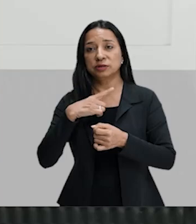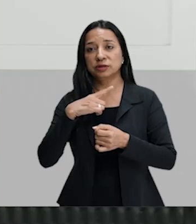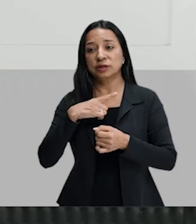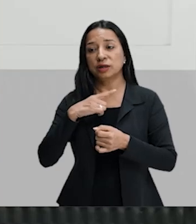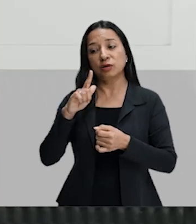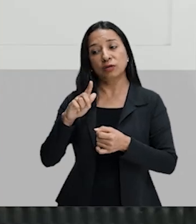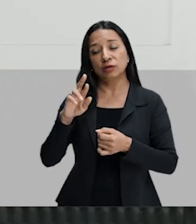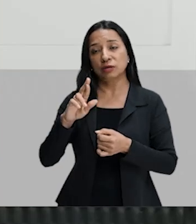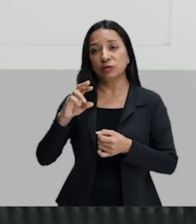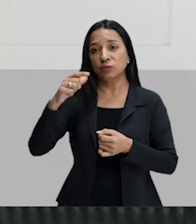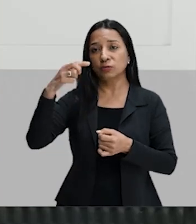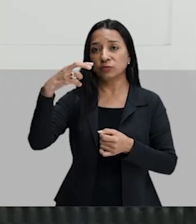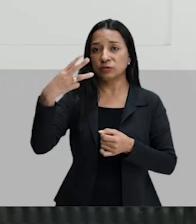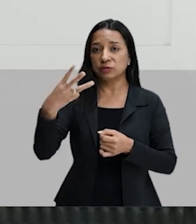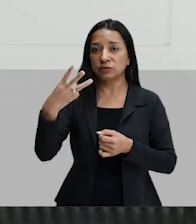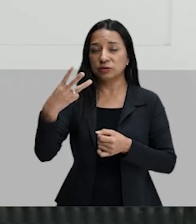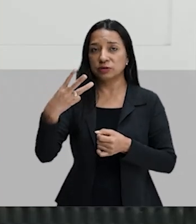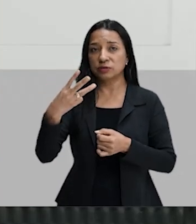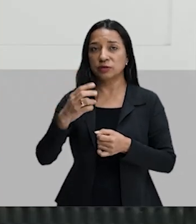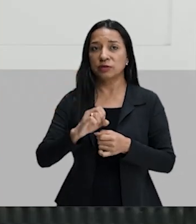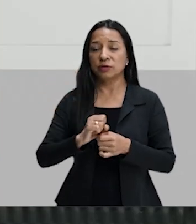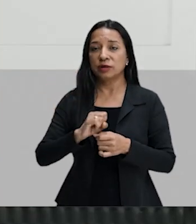Tá? Grau 3. Tá?